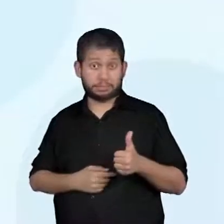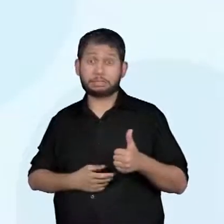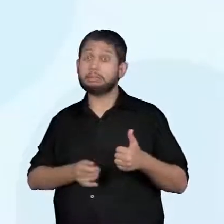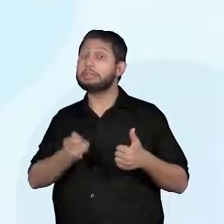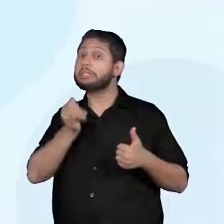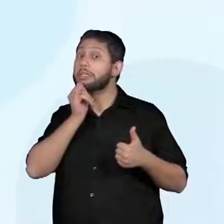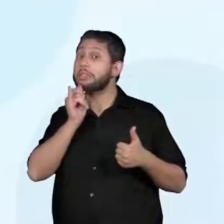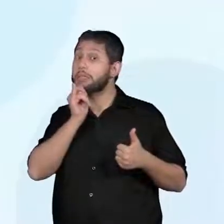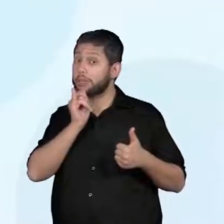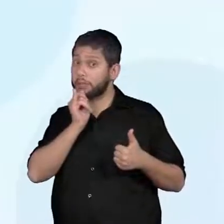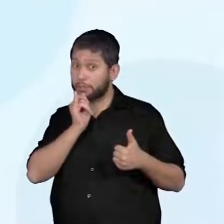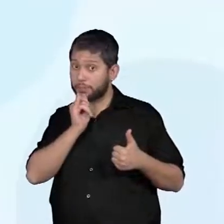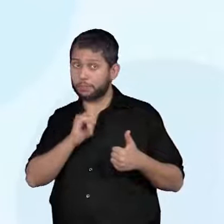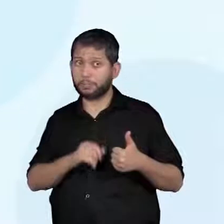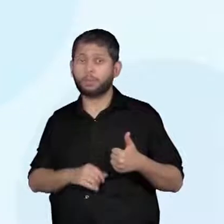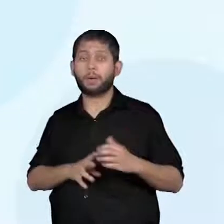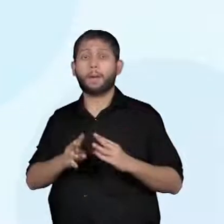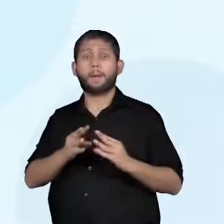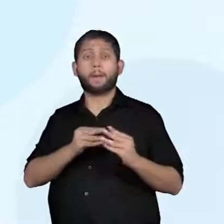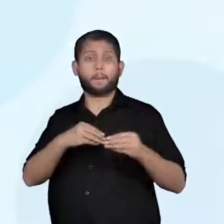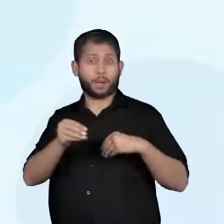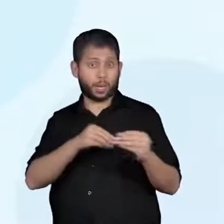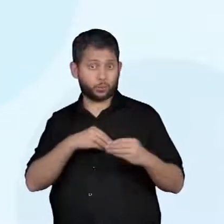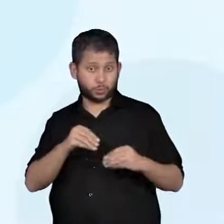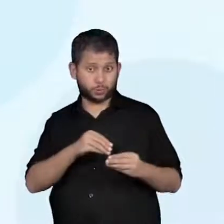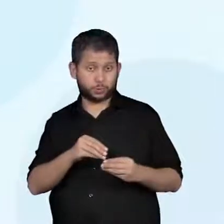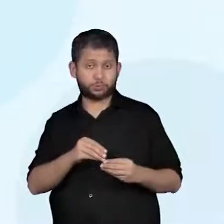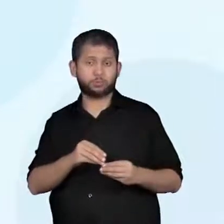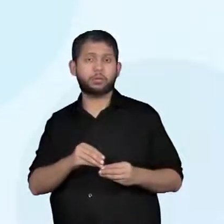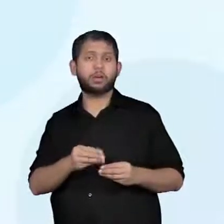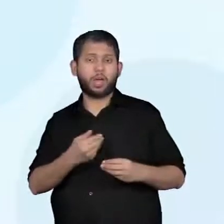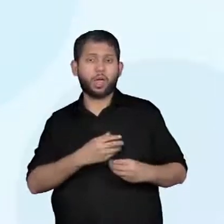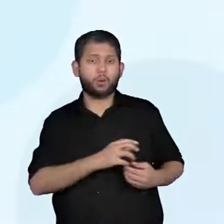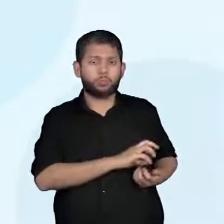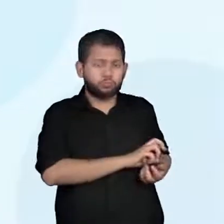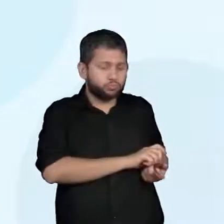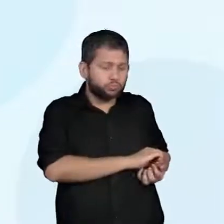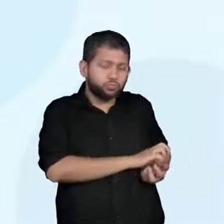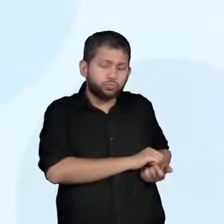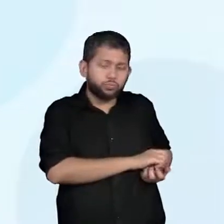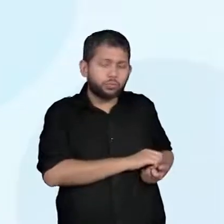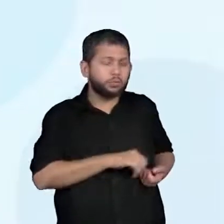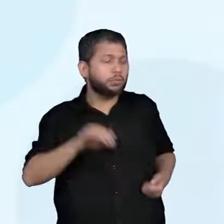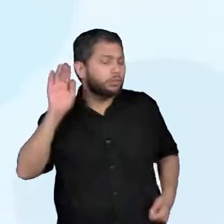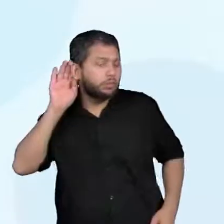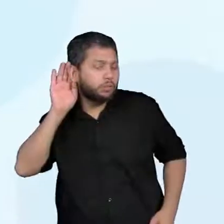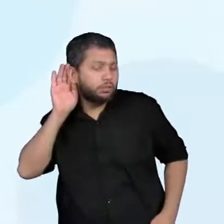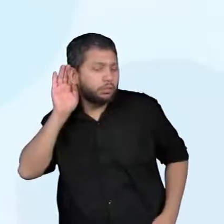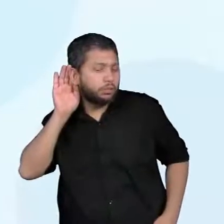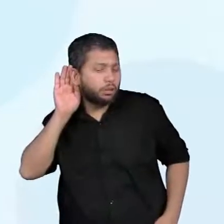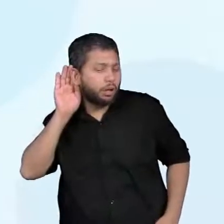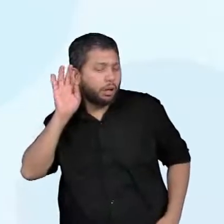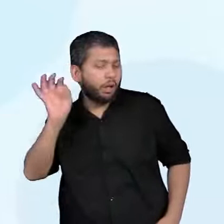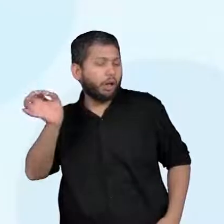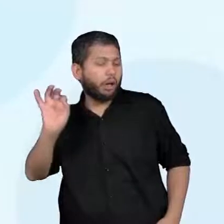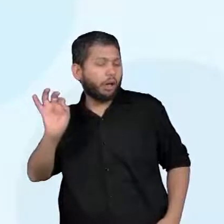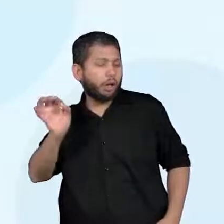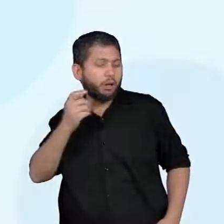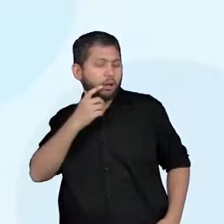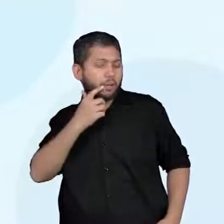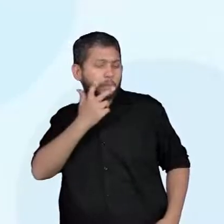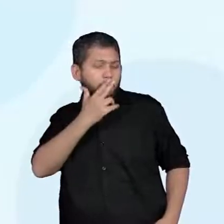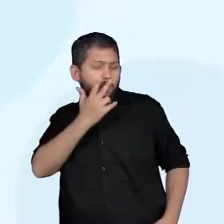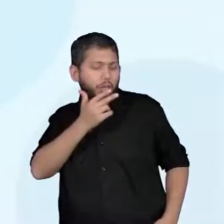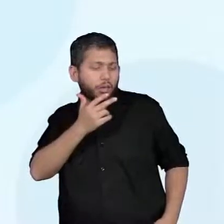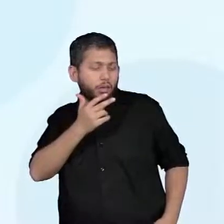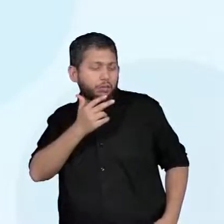exemplo, por exemplo, o plástico. Vou dar aqui um exemplo para que os estudantes possam preencher lá depois, tá bom?